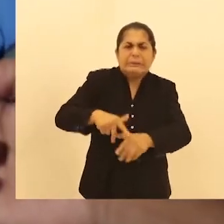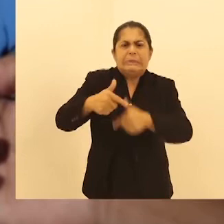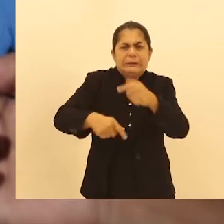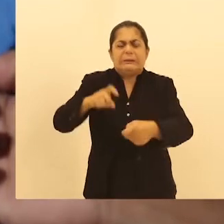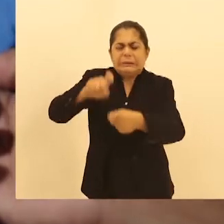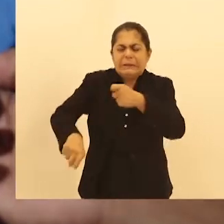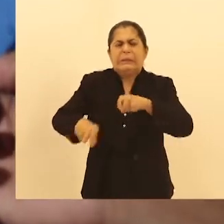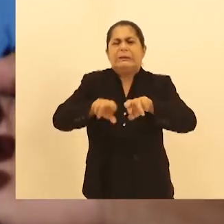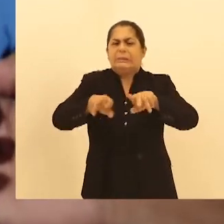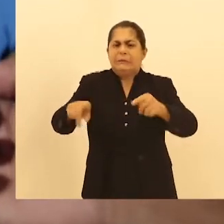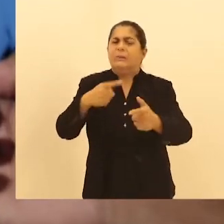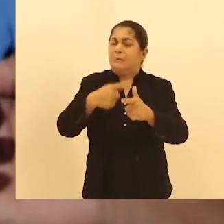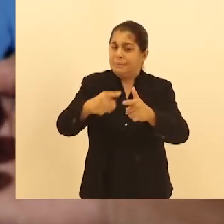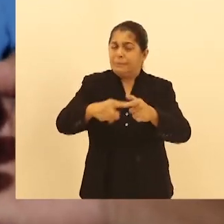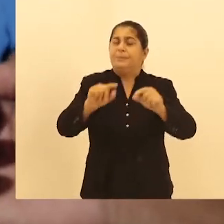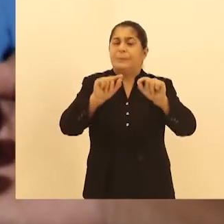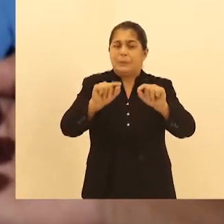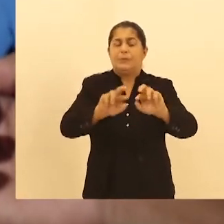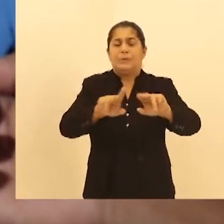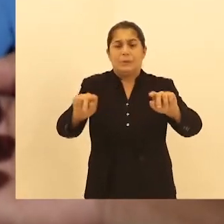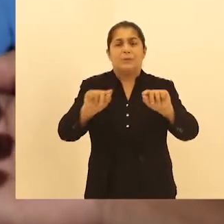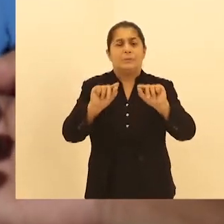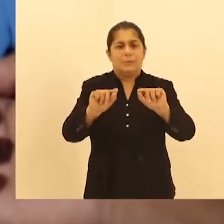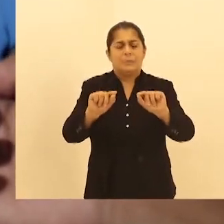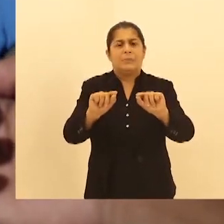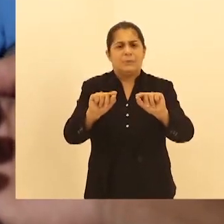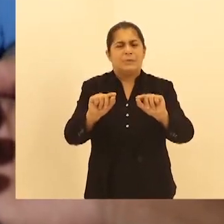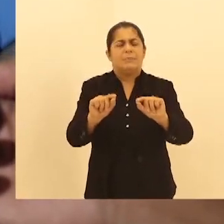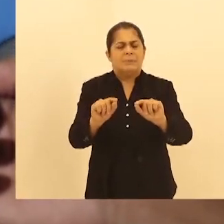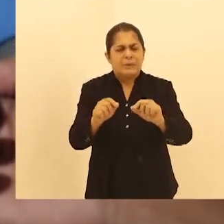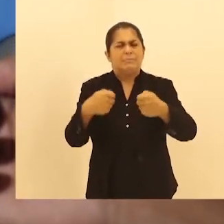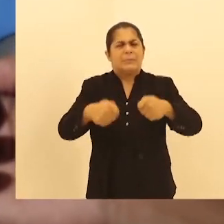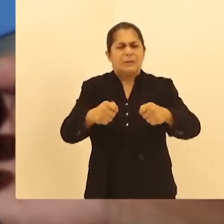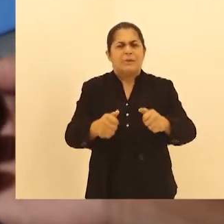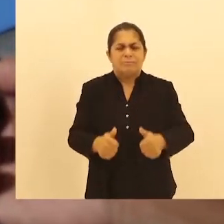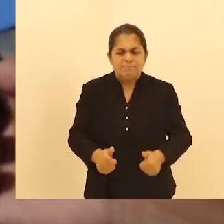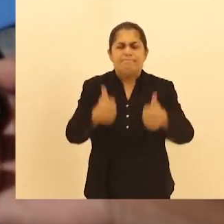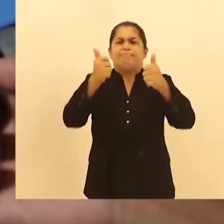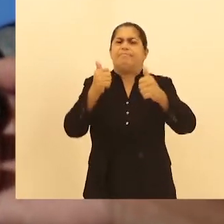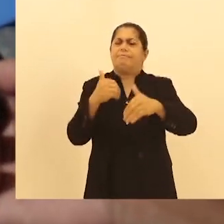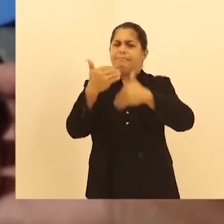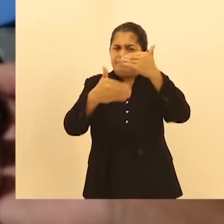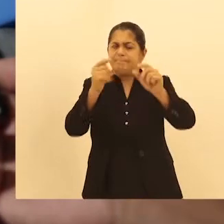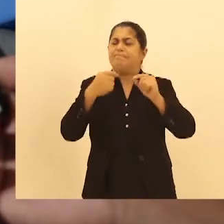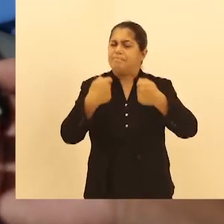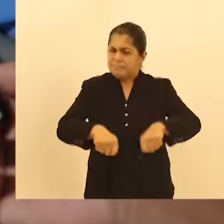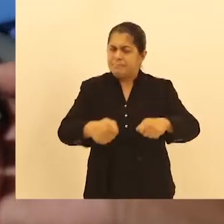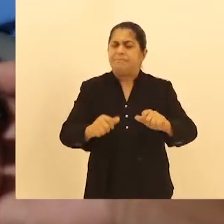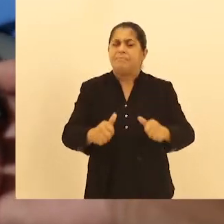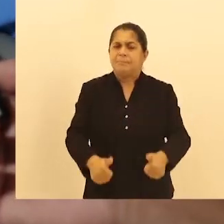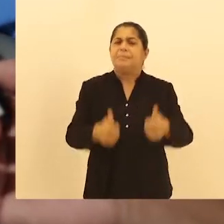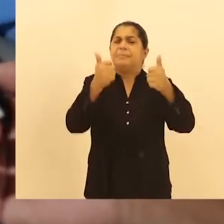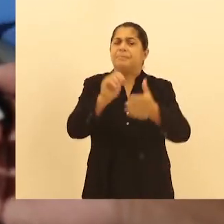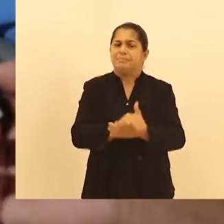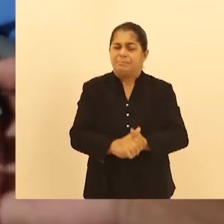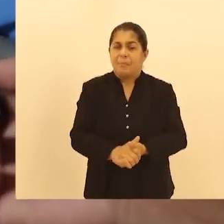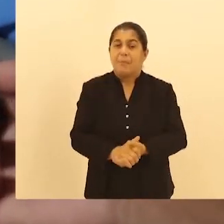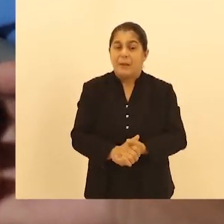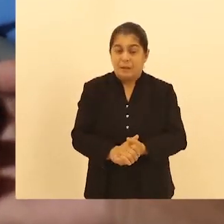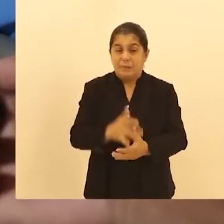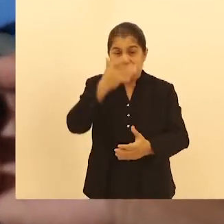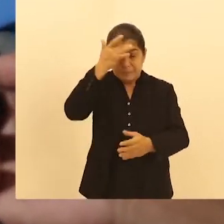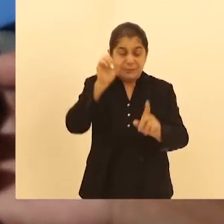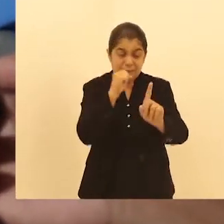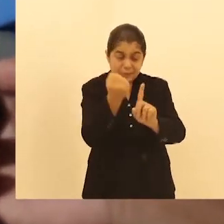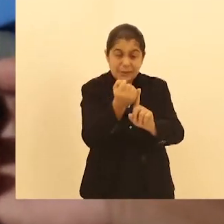sexual é outra coisa que precisa ainda ser muito enfatizado a gente precisa mudar a